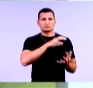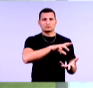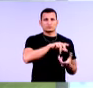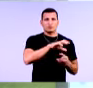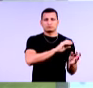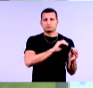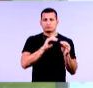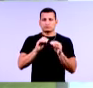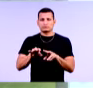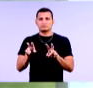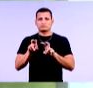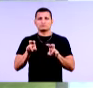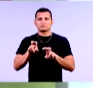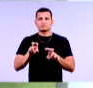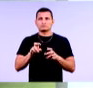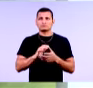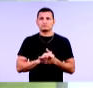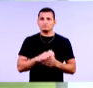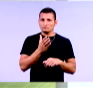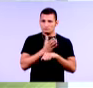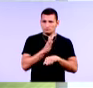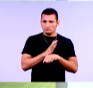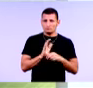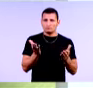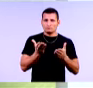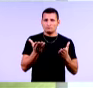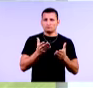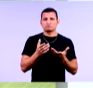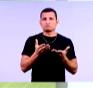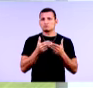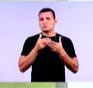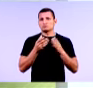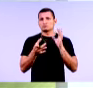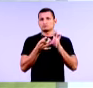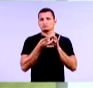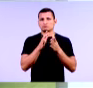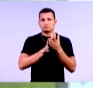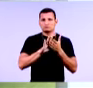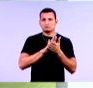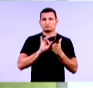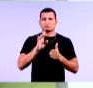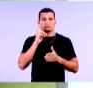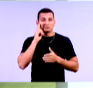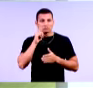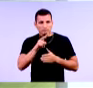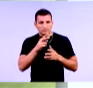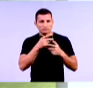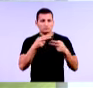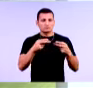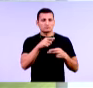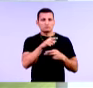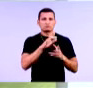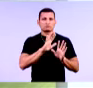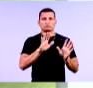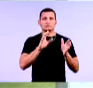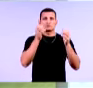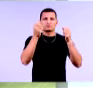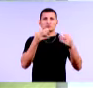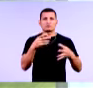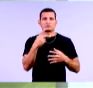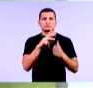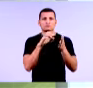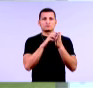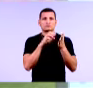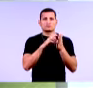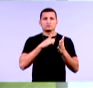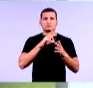nesse contexto, nesse exercício agora, não foi pedido contexto nenhum, é apenas para você olhar um objeto e definir as características, então a gente teve